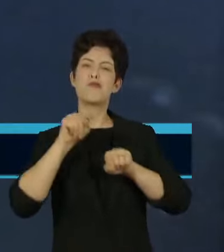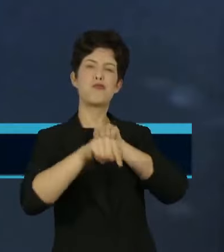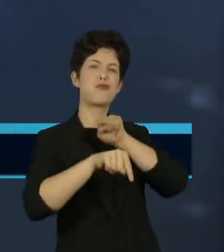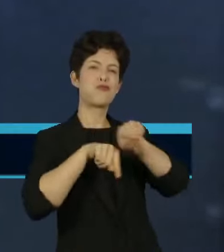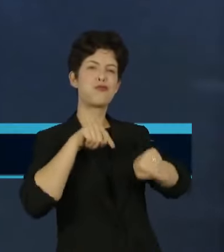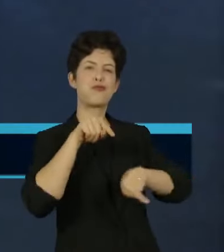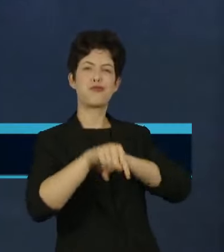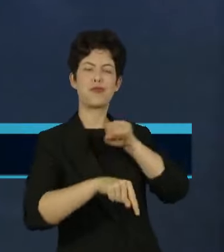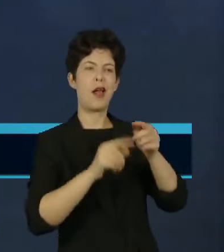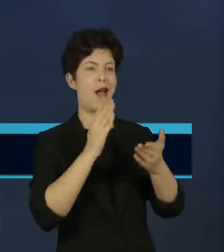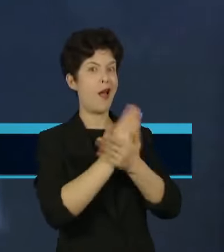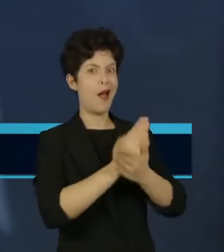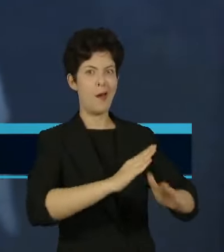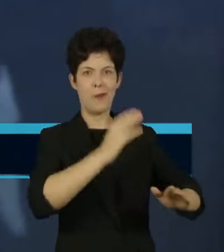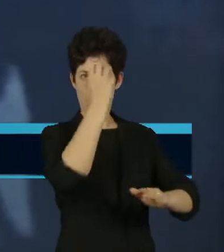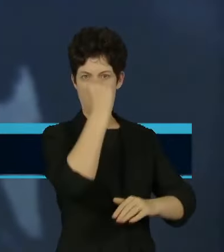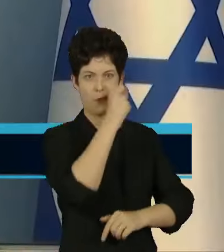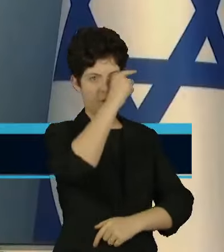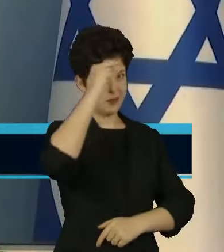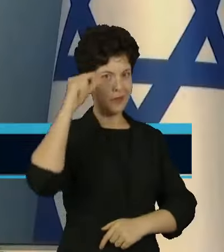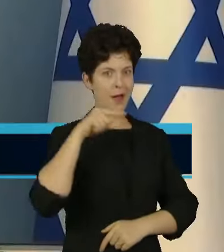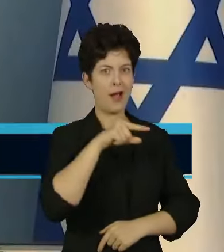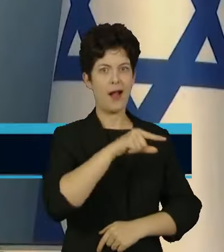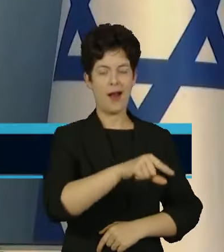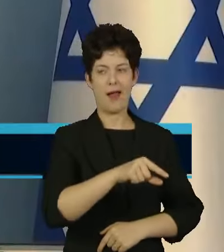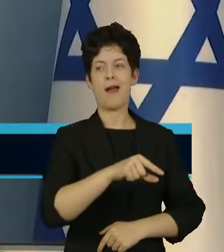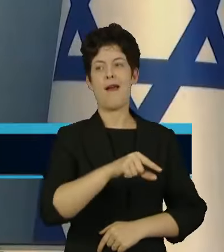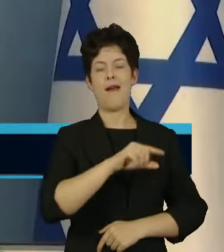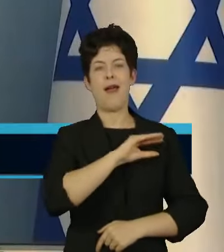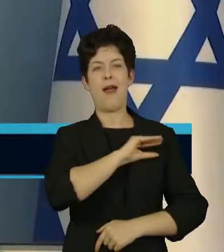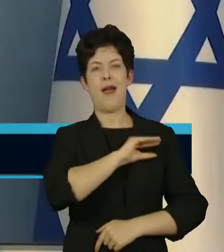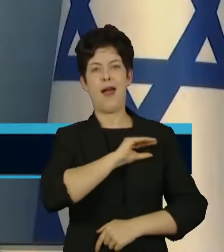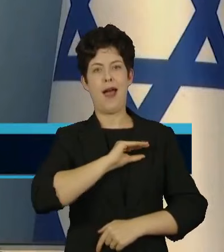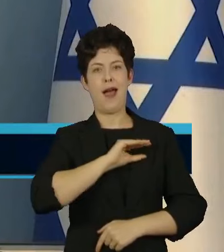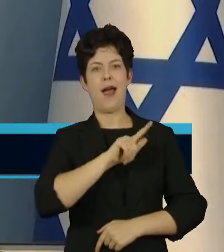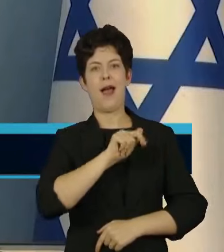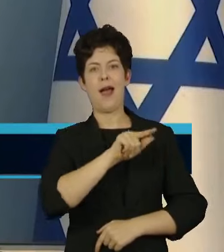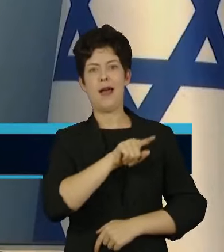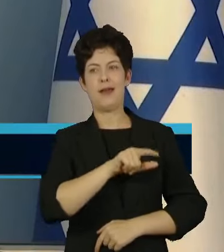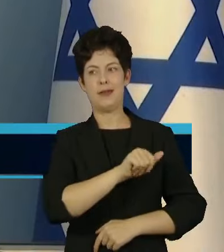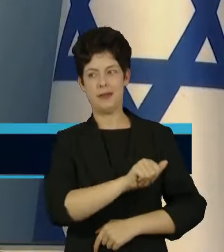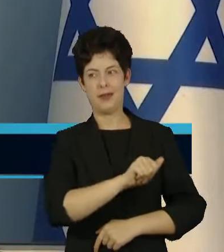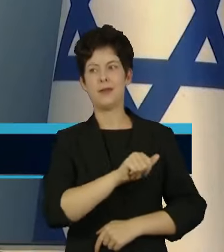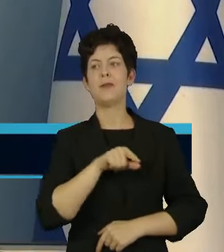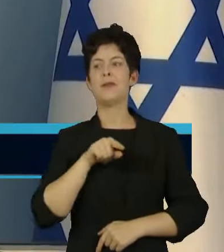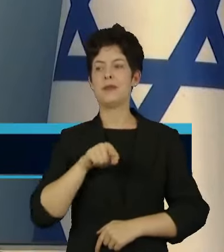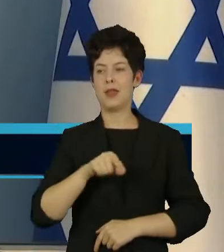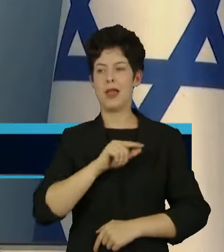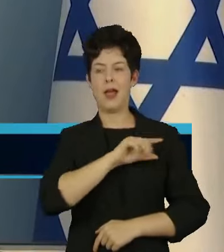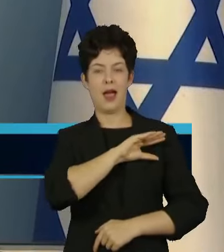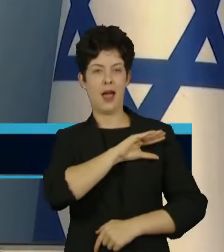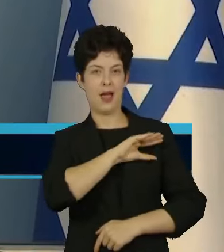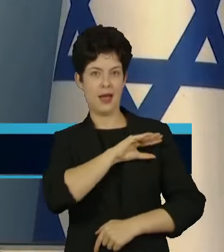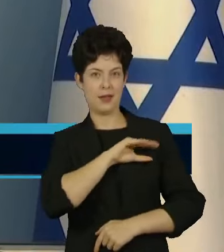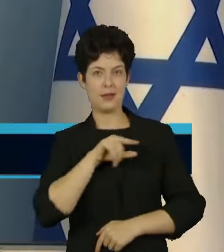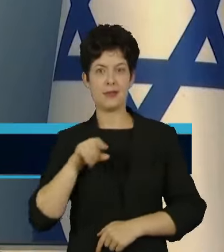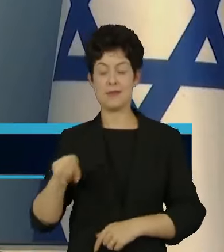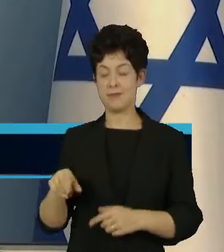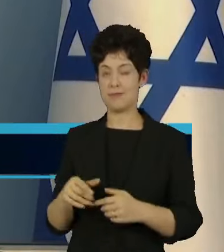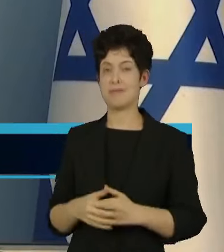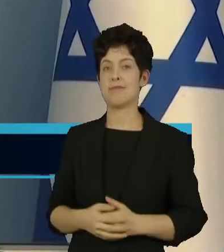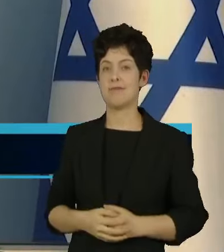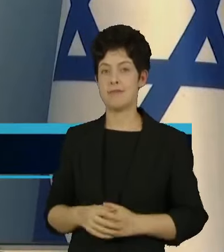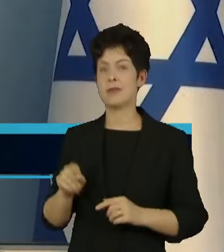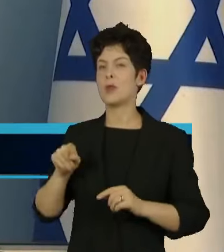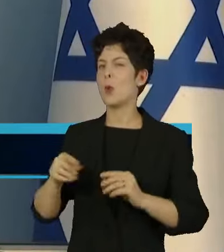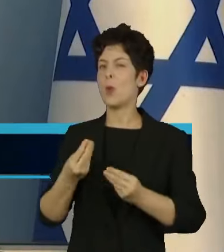até acabar com ramaz em Gaza ilusórios foi assim que o premier de Israel classificou os termos